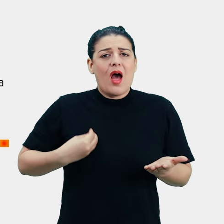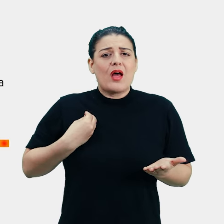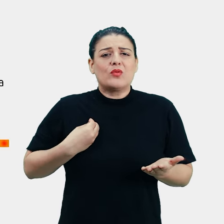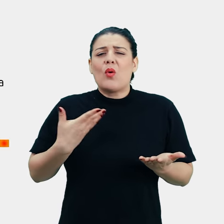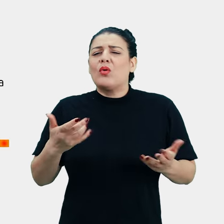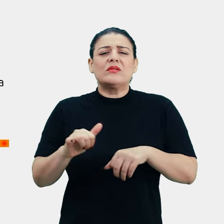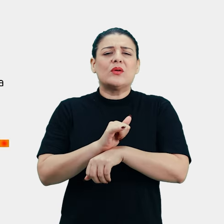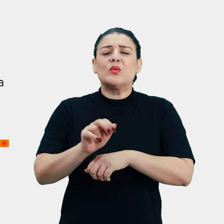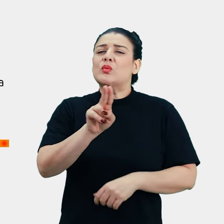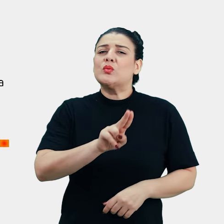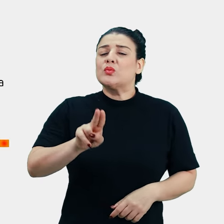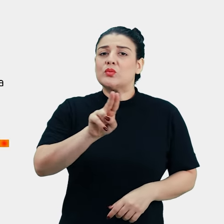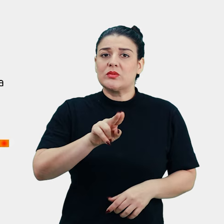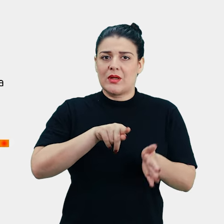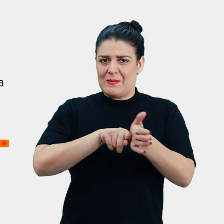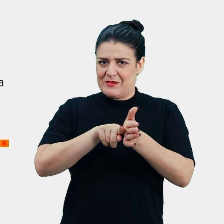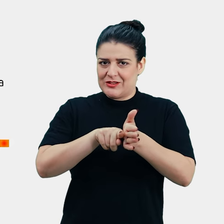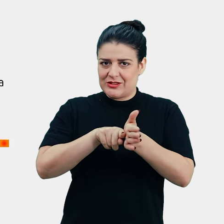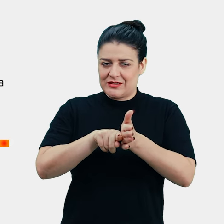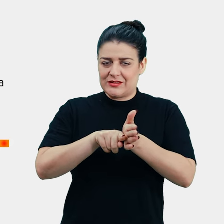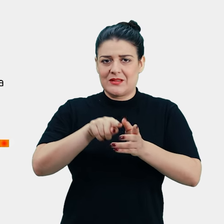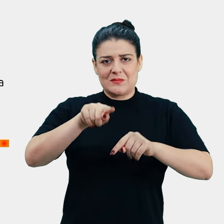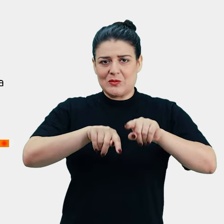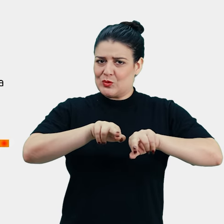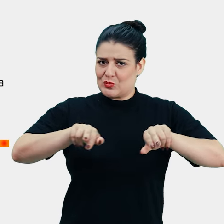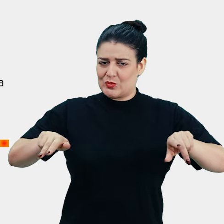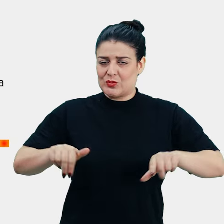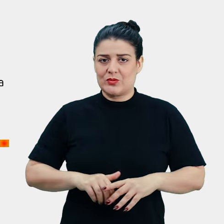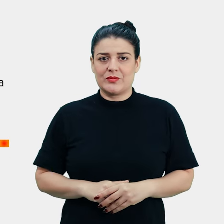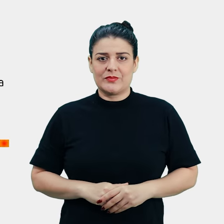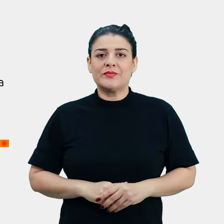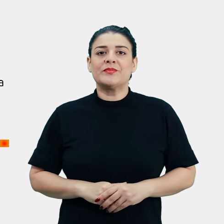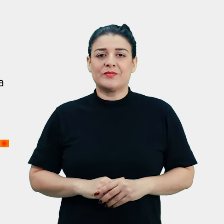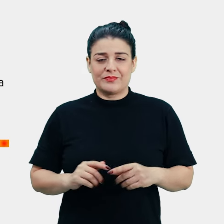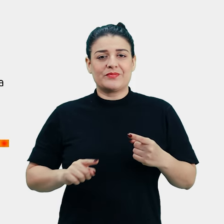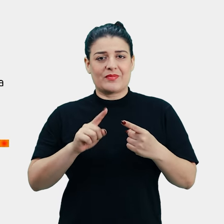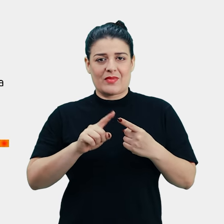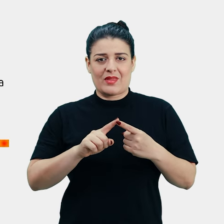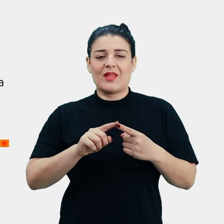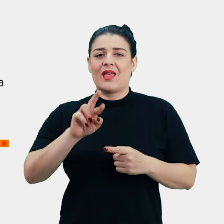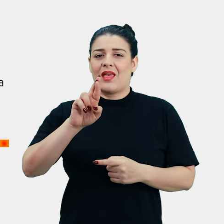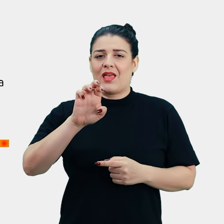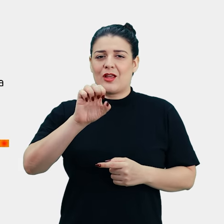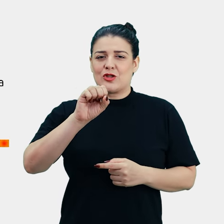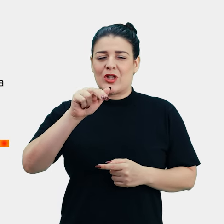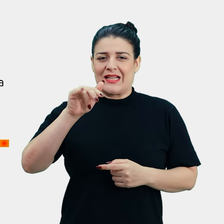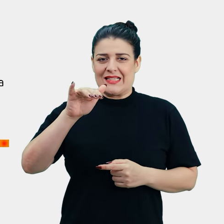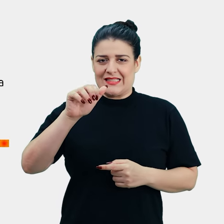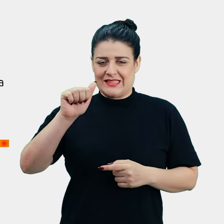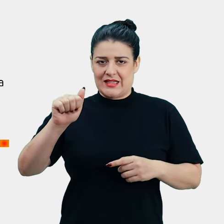podemos utilizar na pesquisa, né, de produtos naturais? Então, nós temos a ressonância magnética